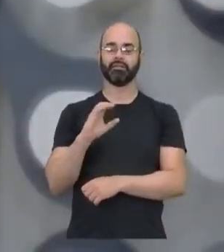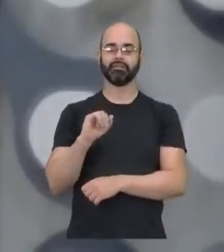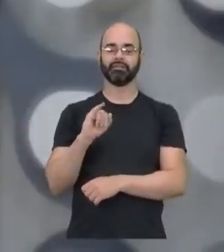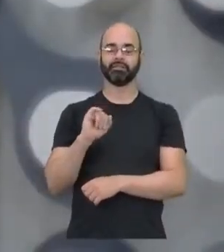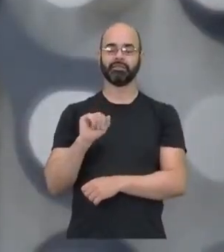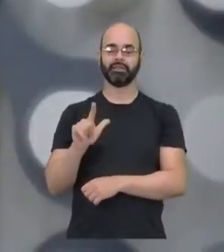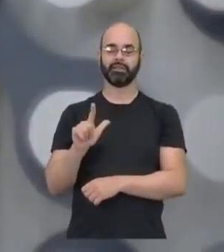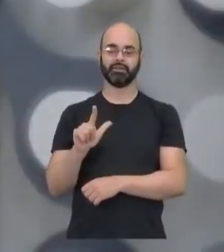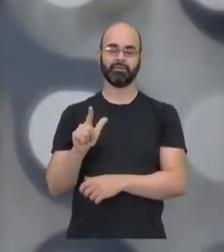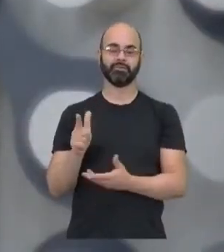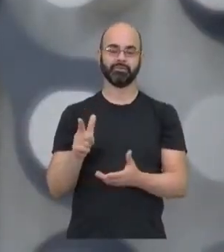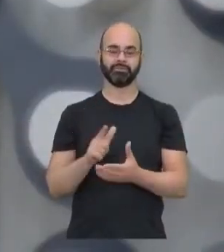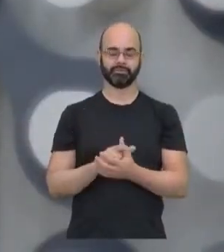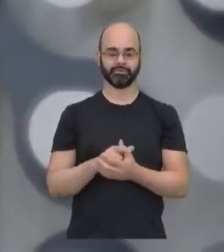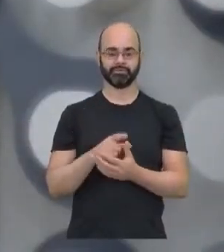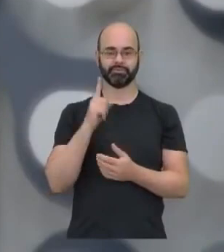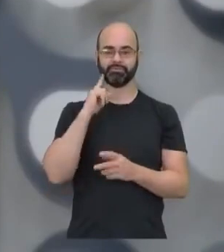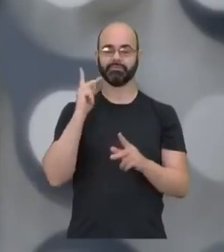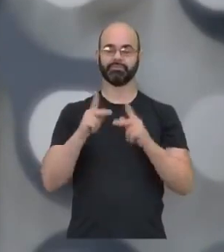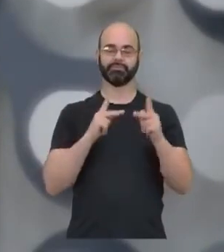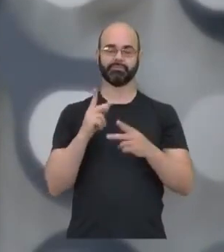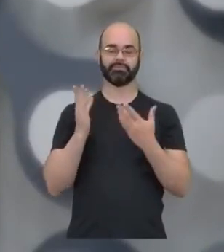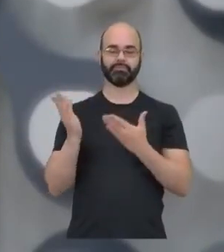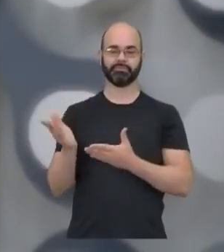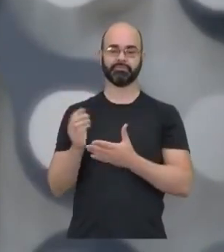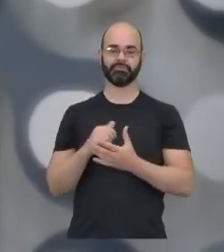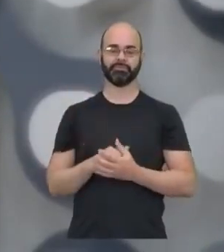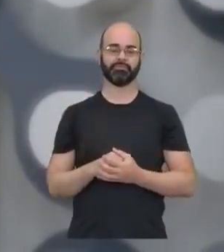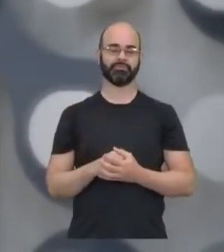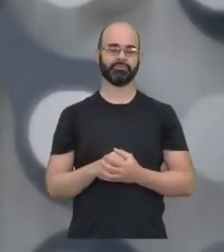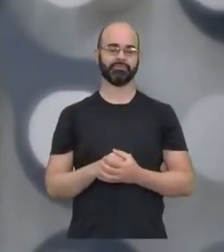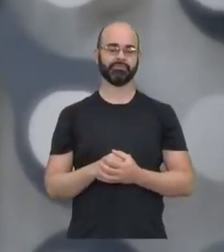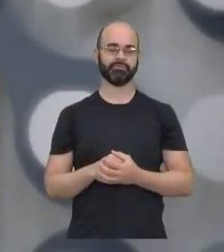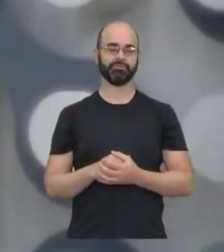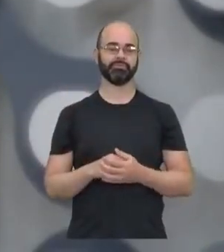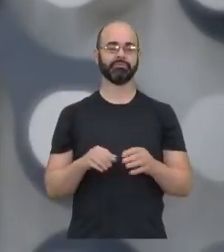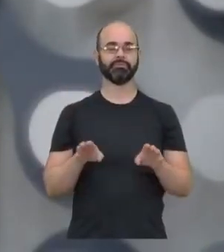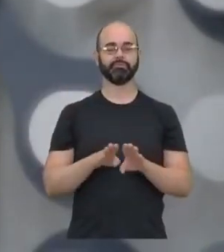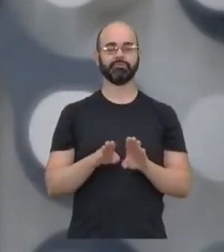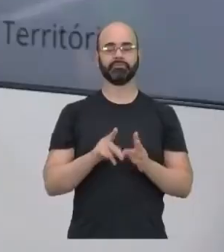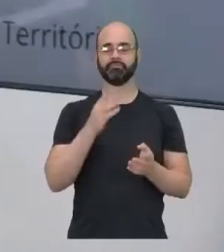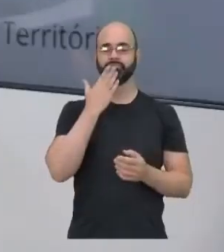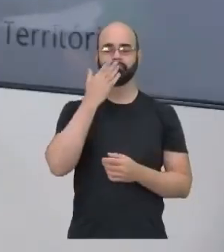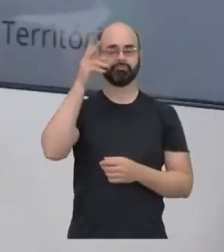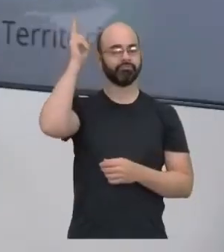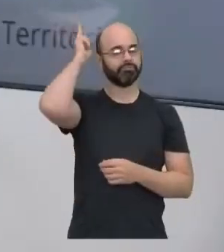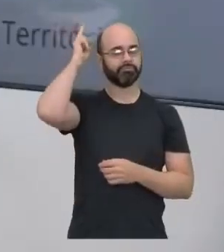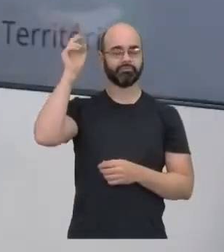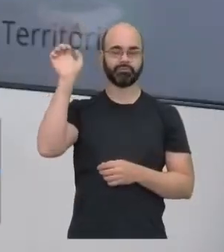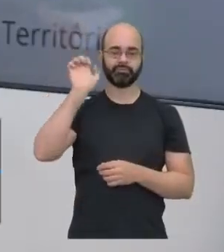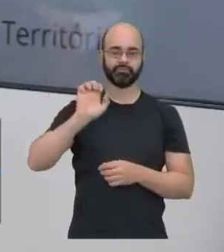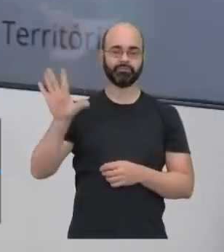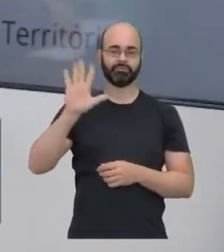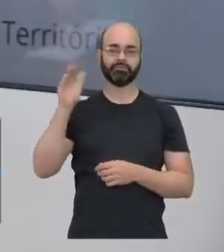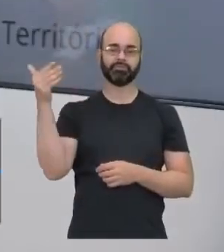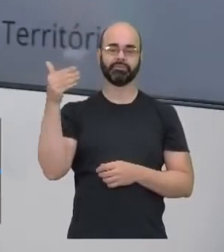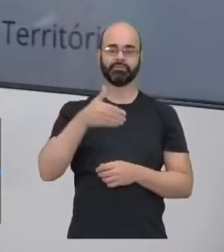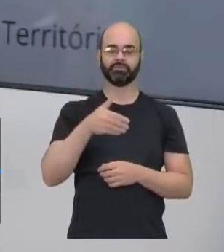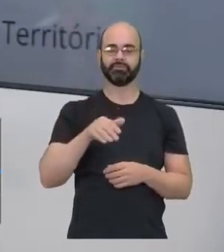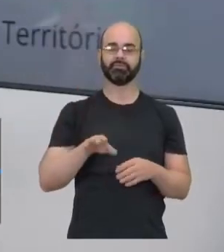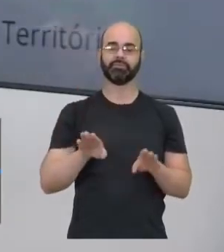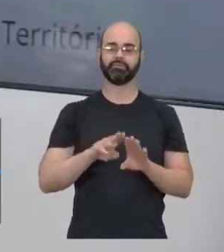a nossa formação étnica, ela é multicultural. Nós temos os indígenas europeus, nós temos também